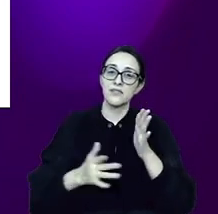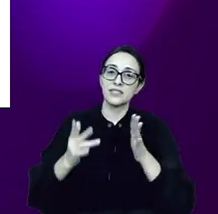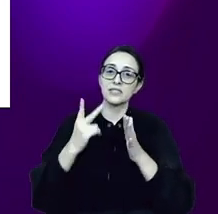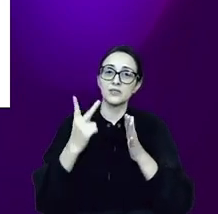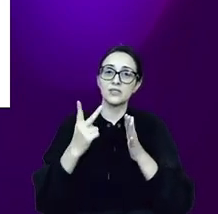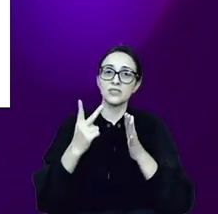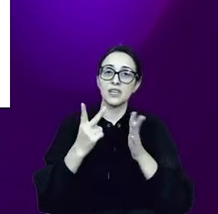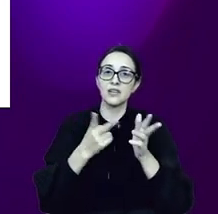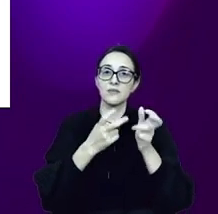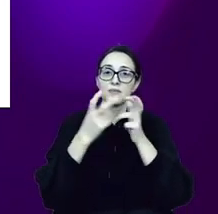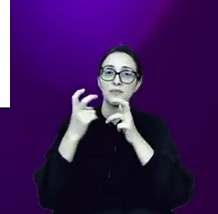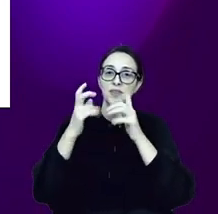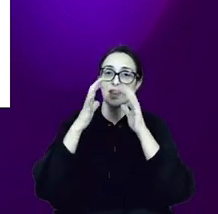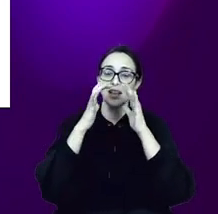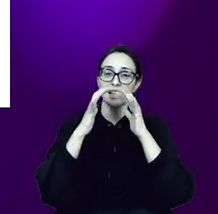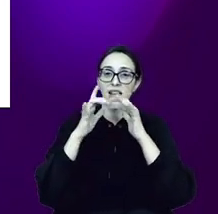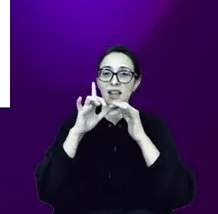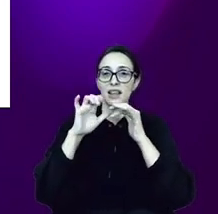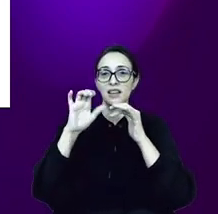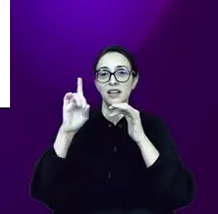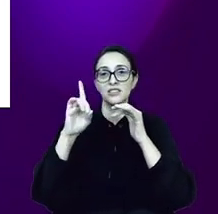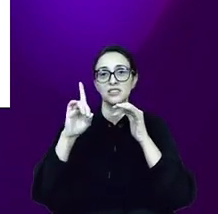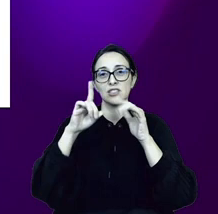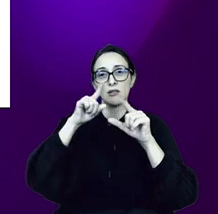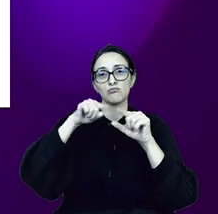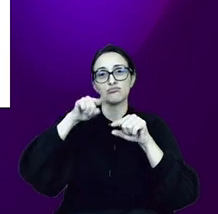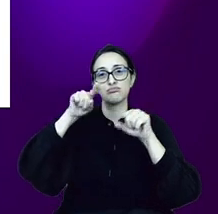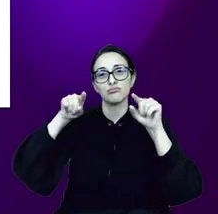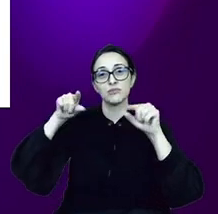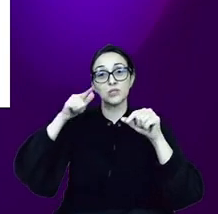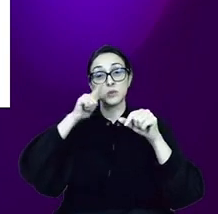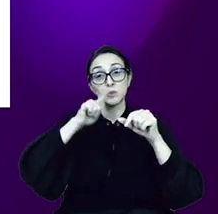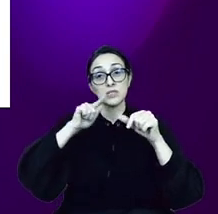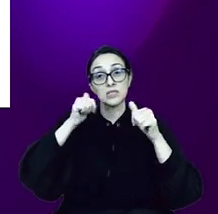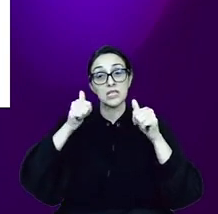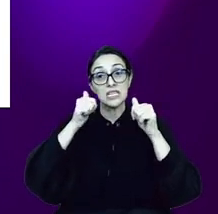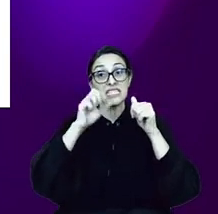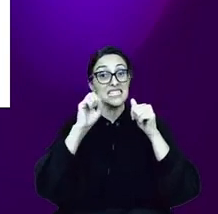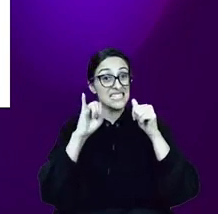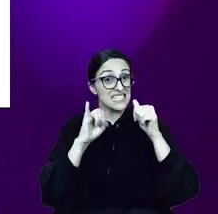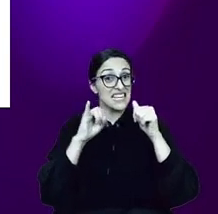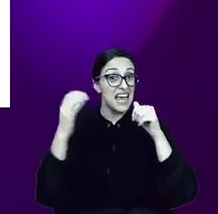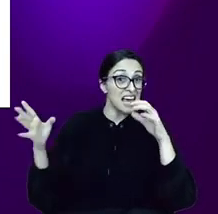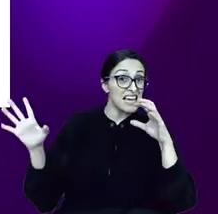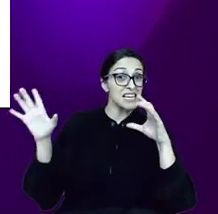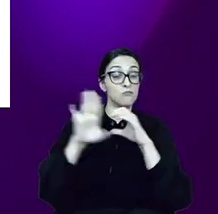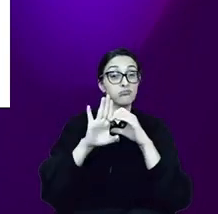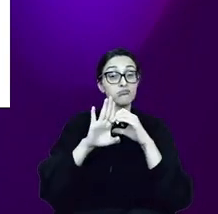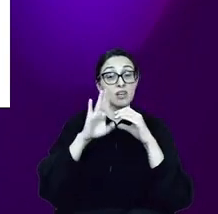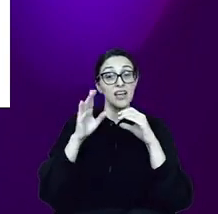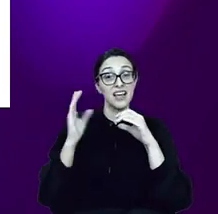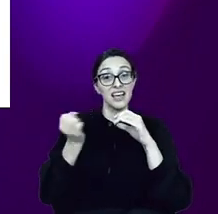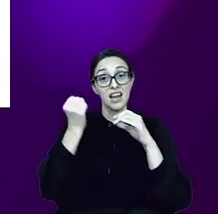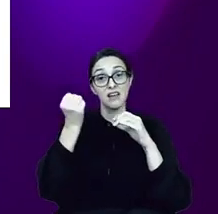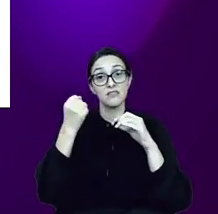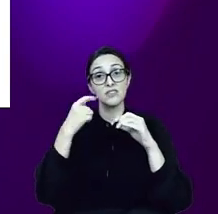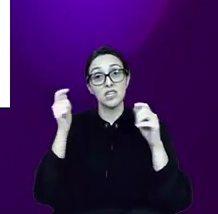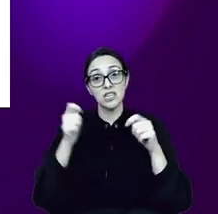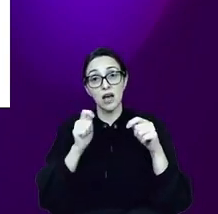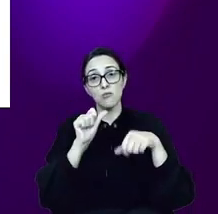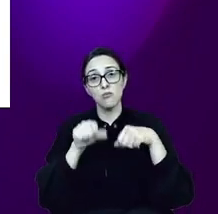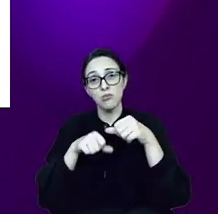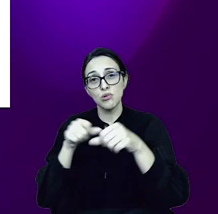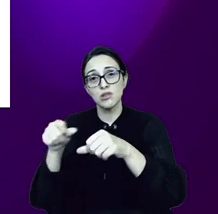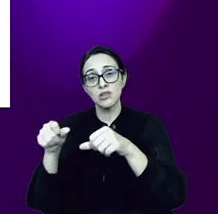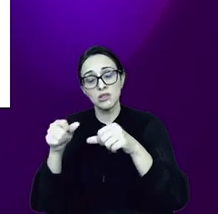LED transcraniano em comprimento de onda específico em fase aguda de traumatismo, para tentar ver se há possibilidades de mudança